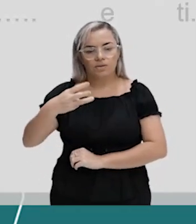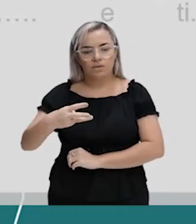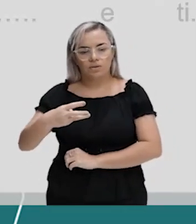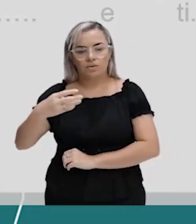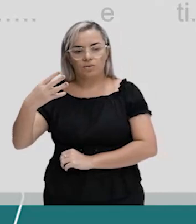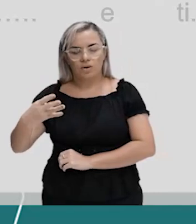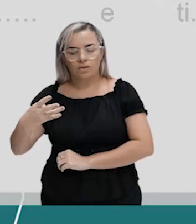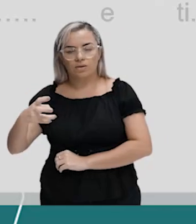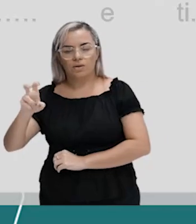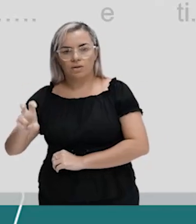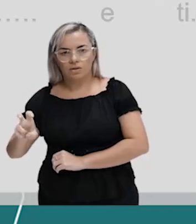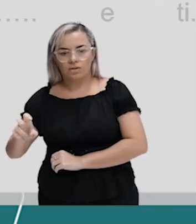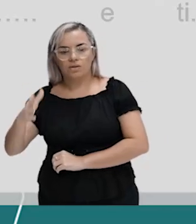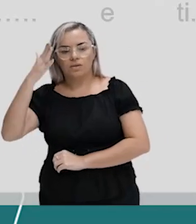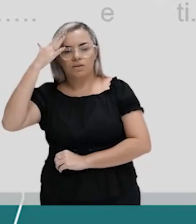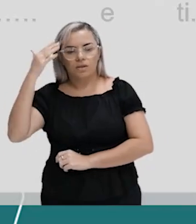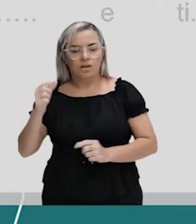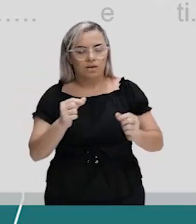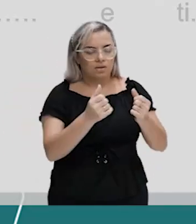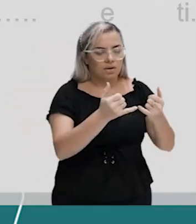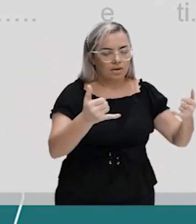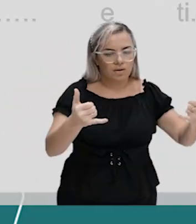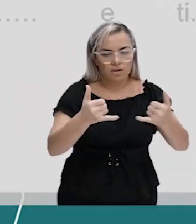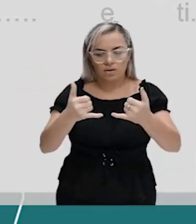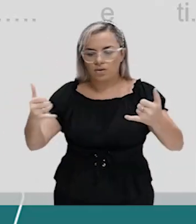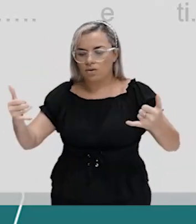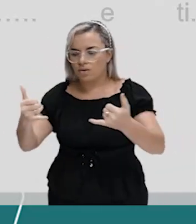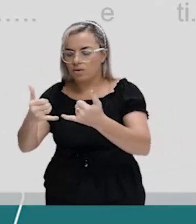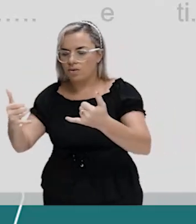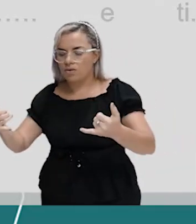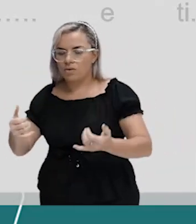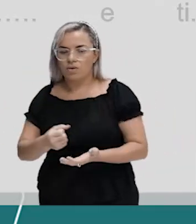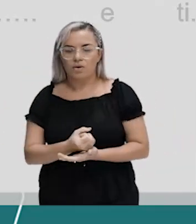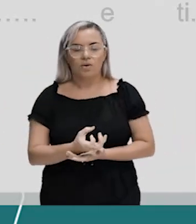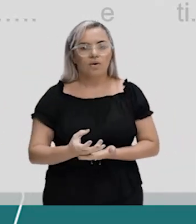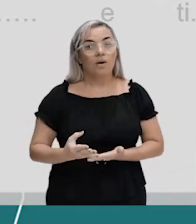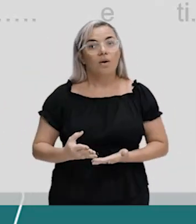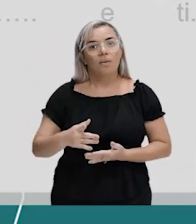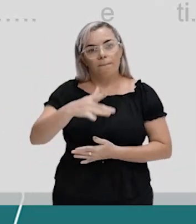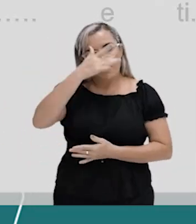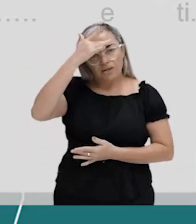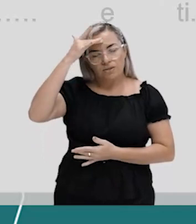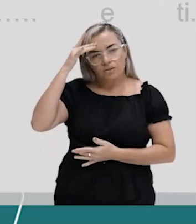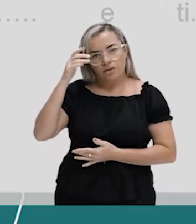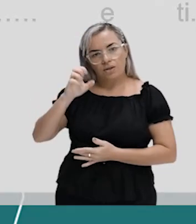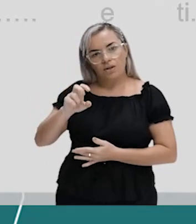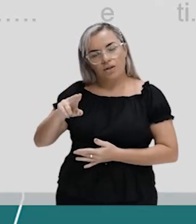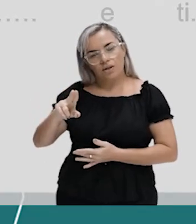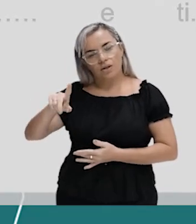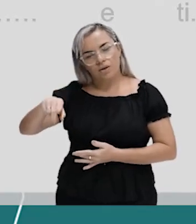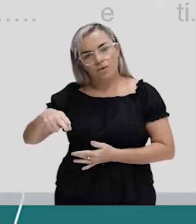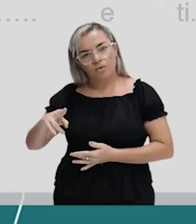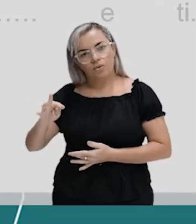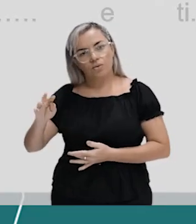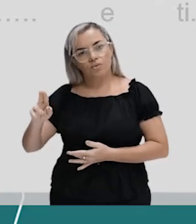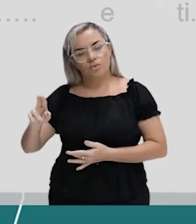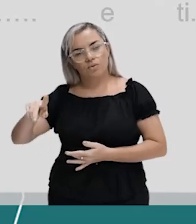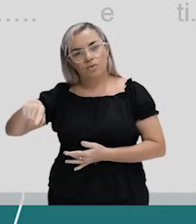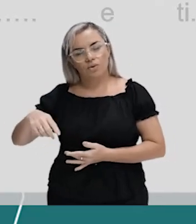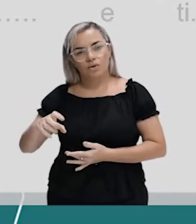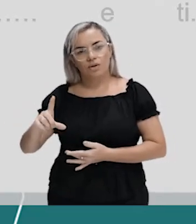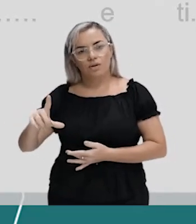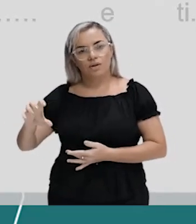vamos colocar um pronome pessoal. Quais são os pronomes pessoais? Eu, tu, ele, nós,